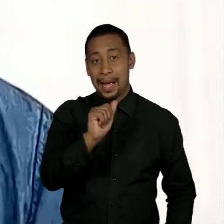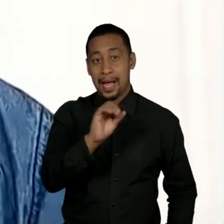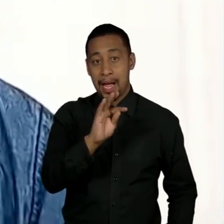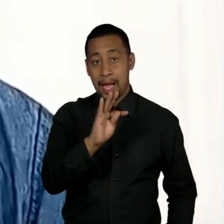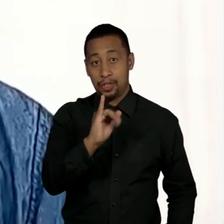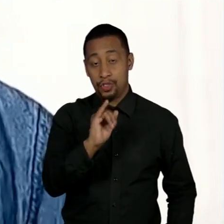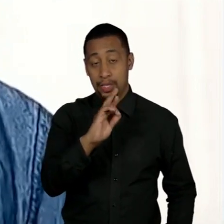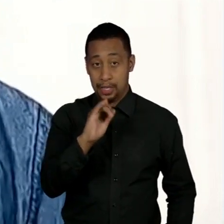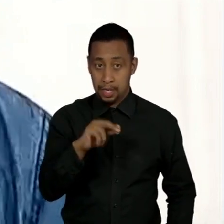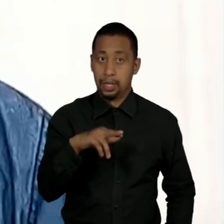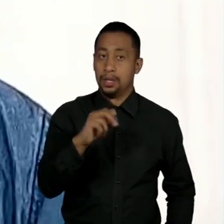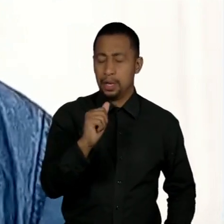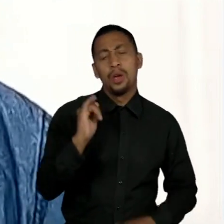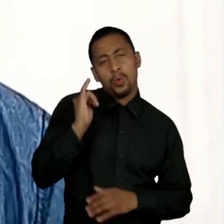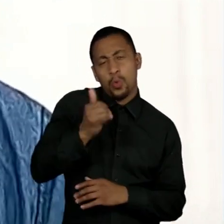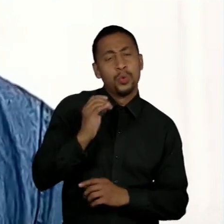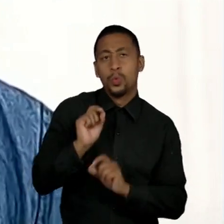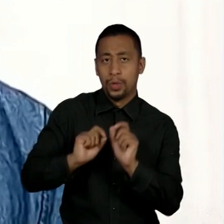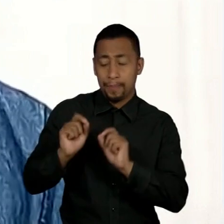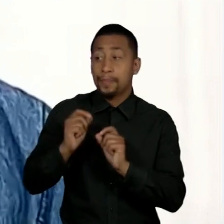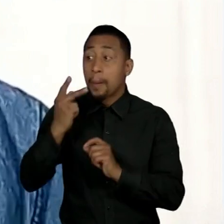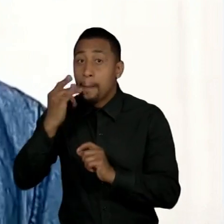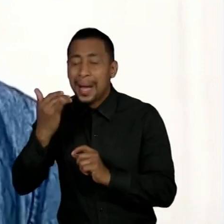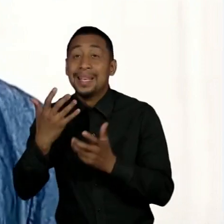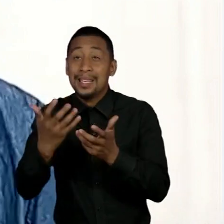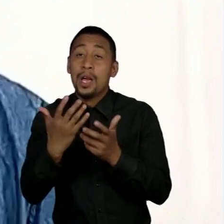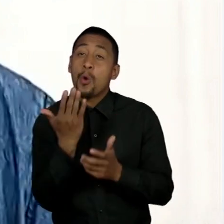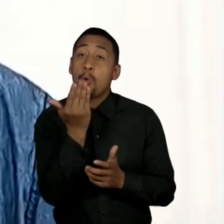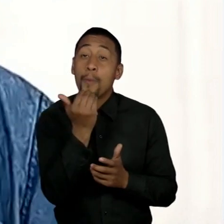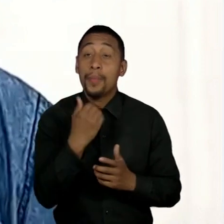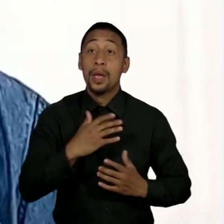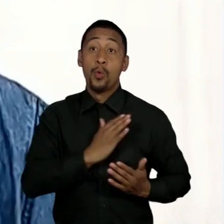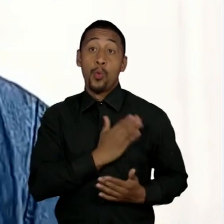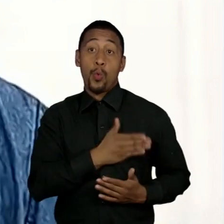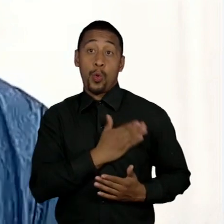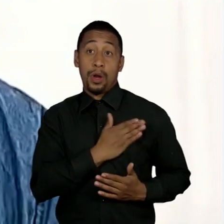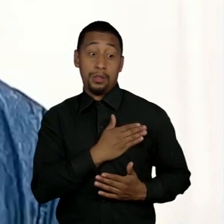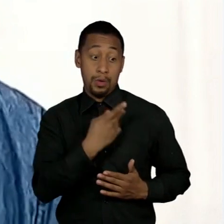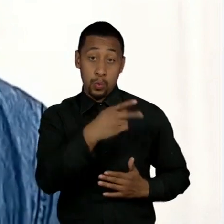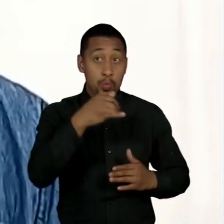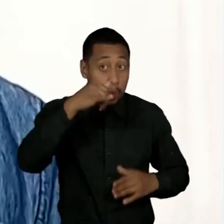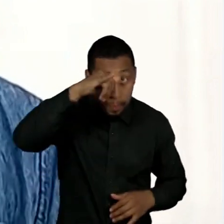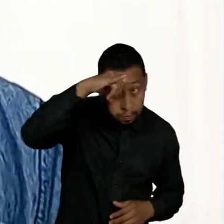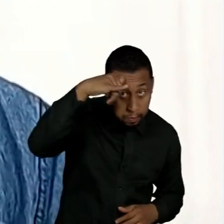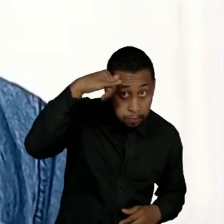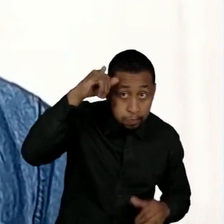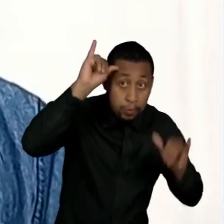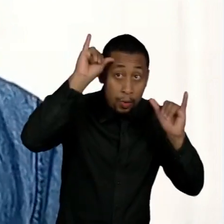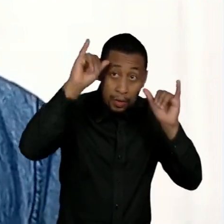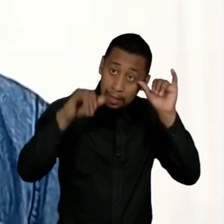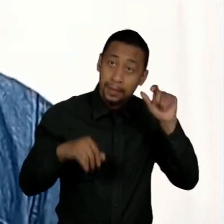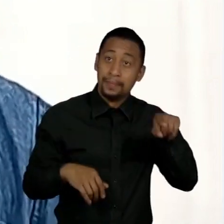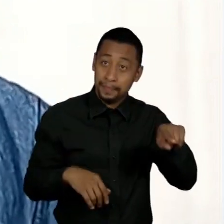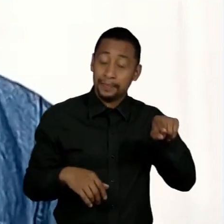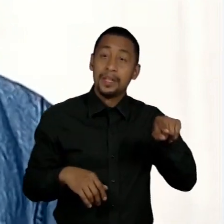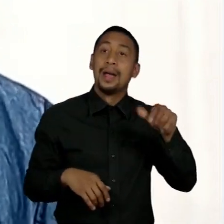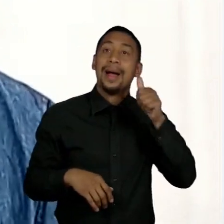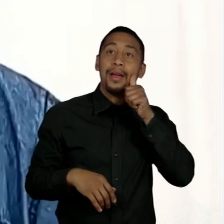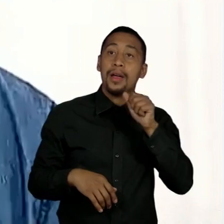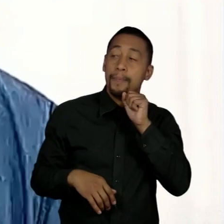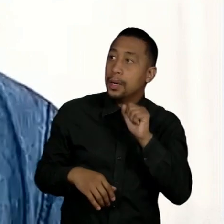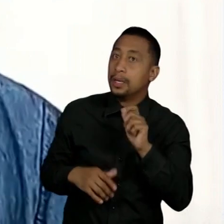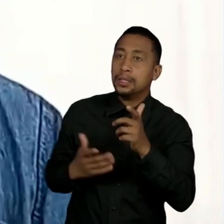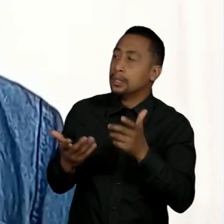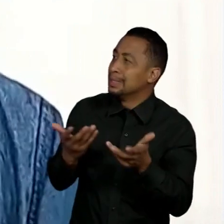Pai Francisco foi lá, cortou a língua do boi, e aí, a partir disso, esse boi ele começa a ficar